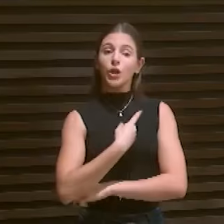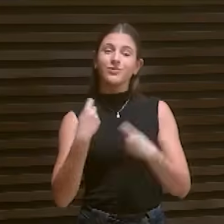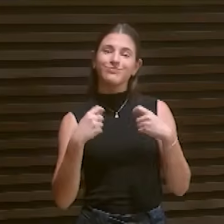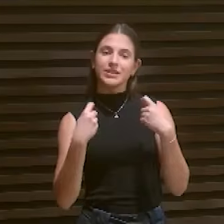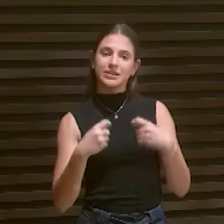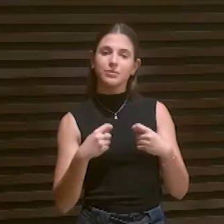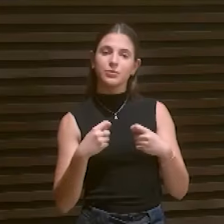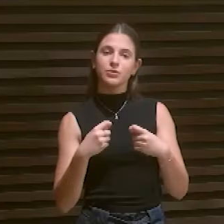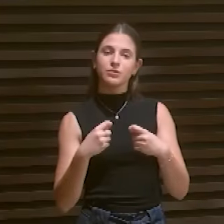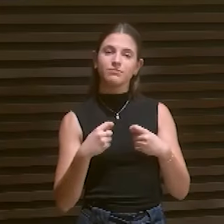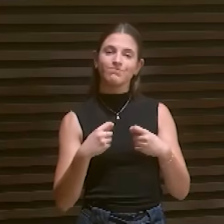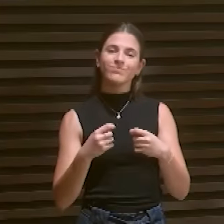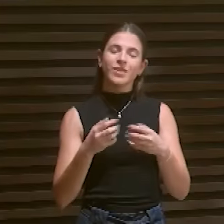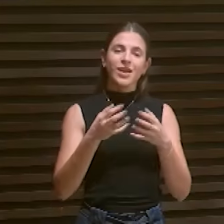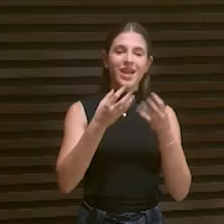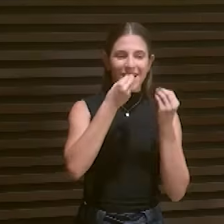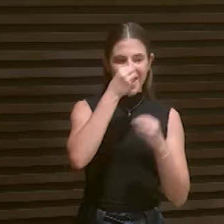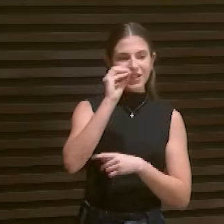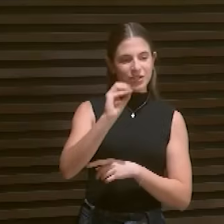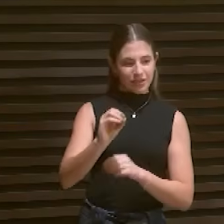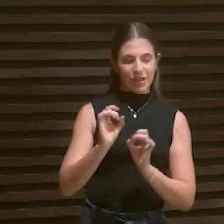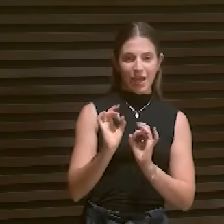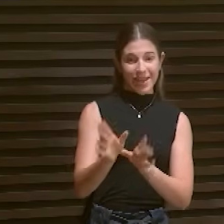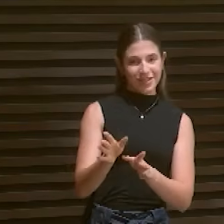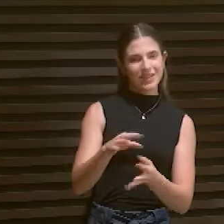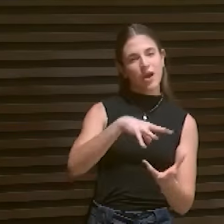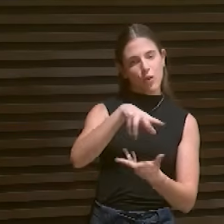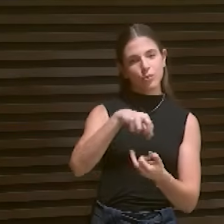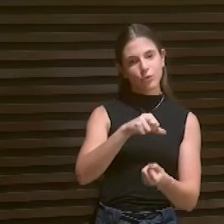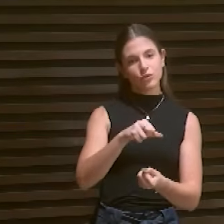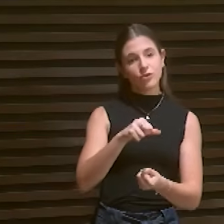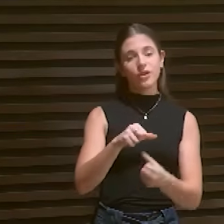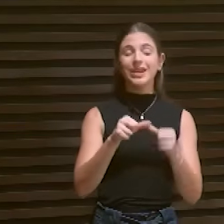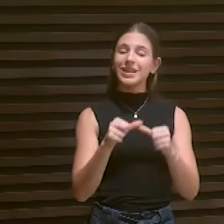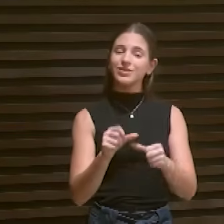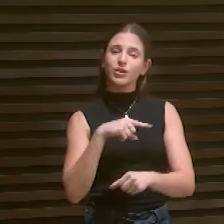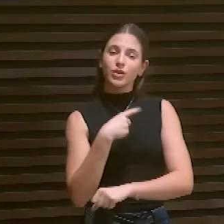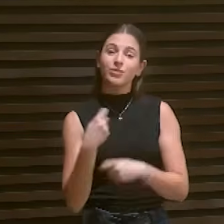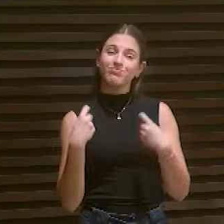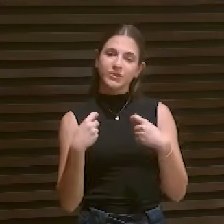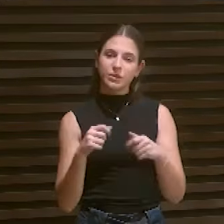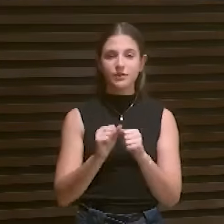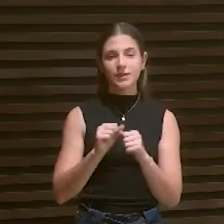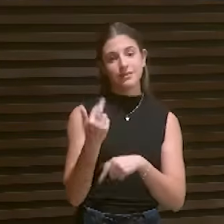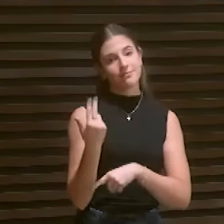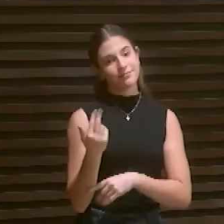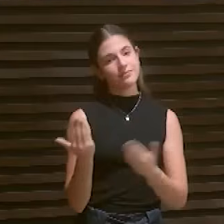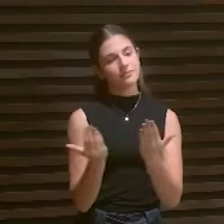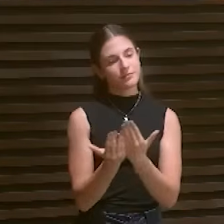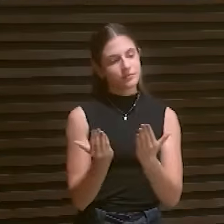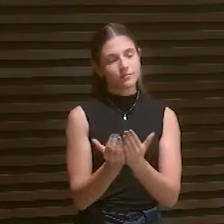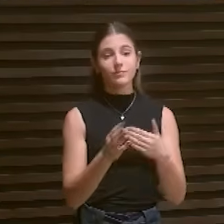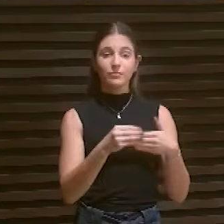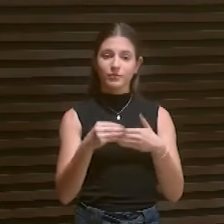quê com o mundo? Rejeitá-lo. É isso que nós devemos fazer como cristãos. Conduzir as nossas